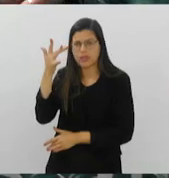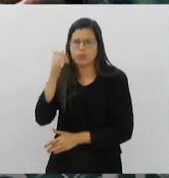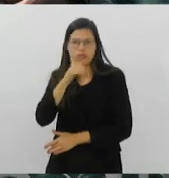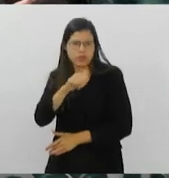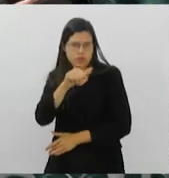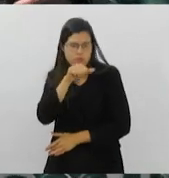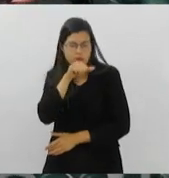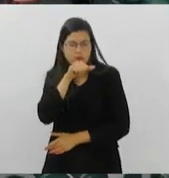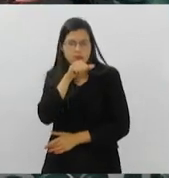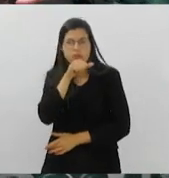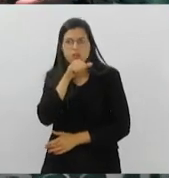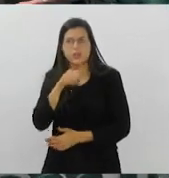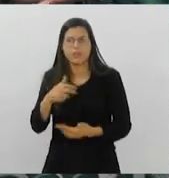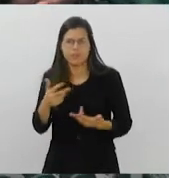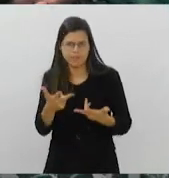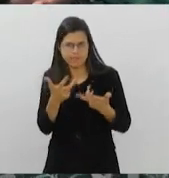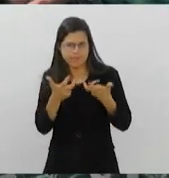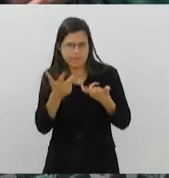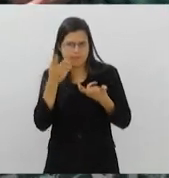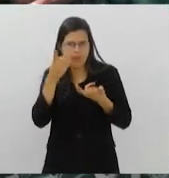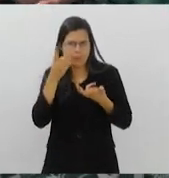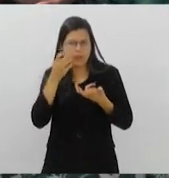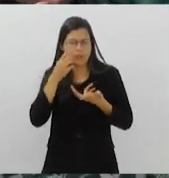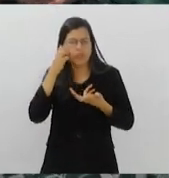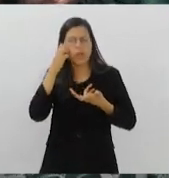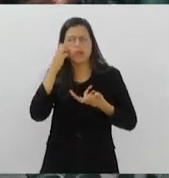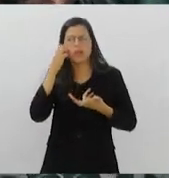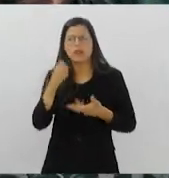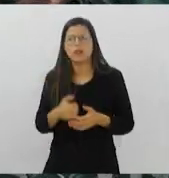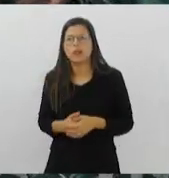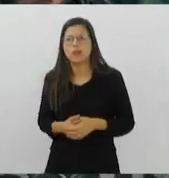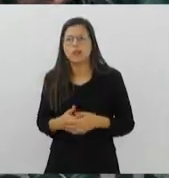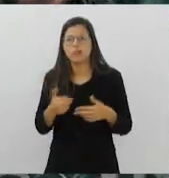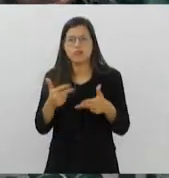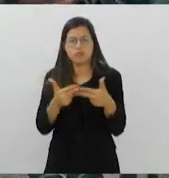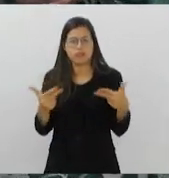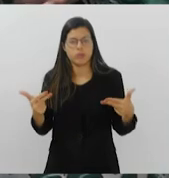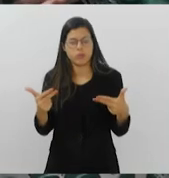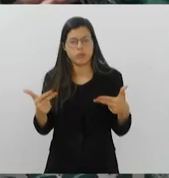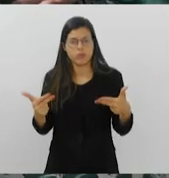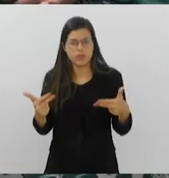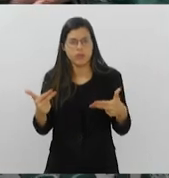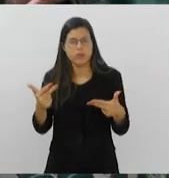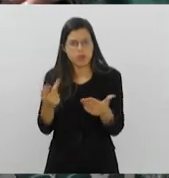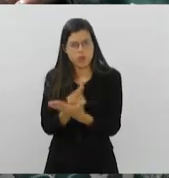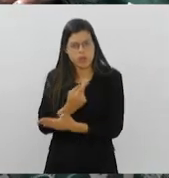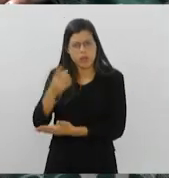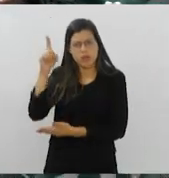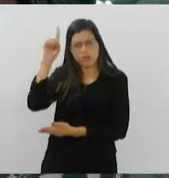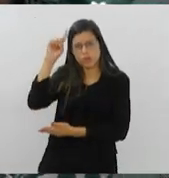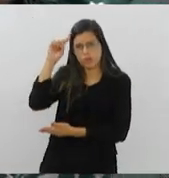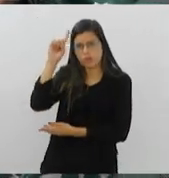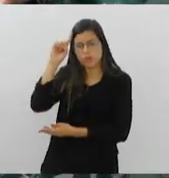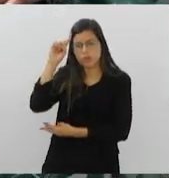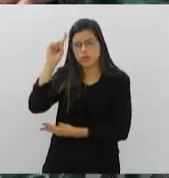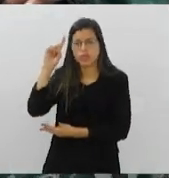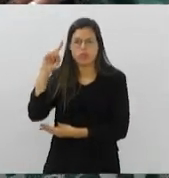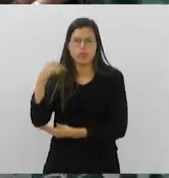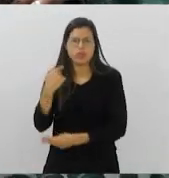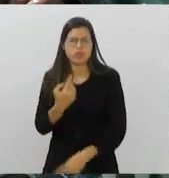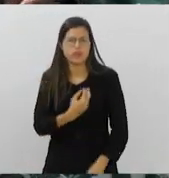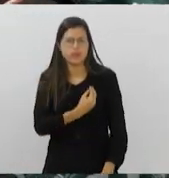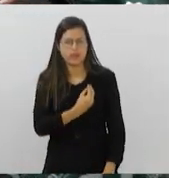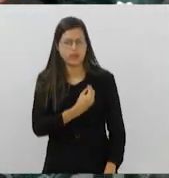que, deputada Élica, também é uma coisa que está presente no nosso dia a dia, de todas as nossas vidas,